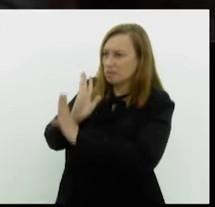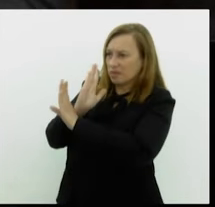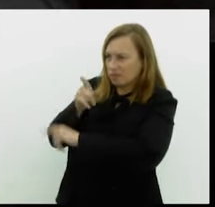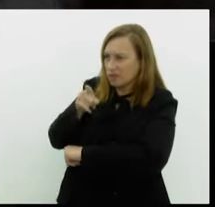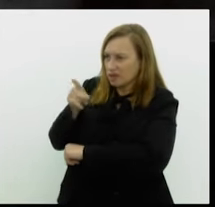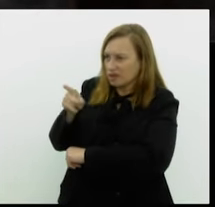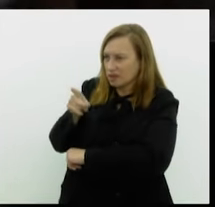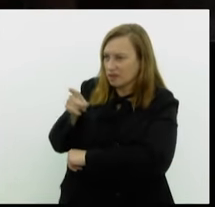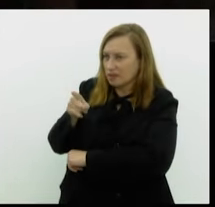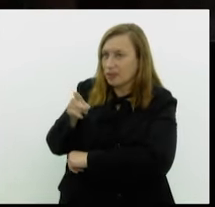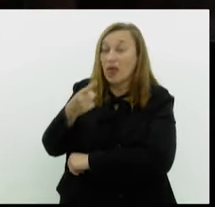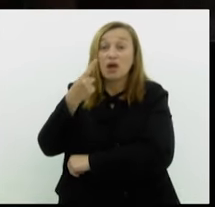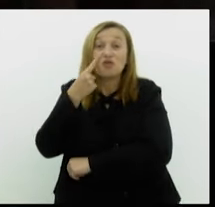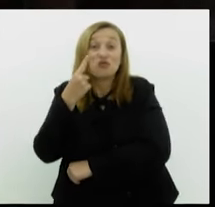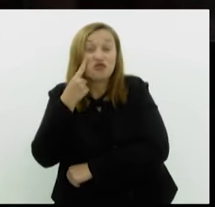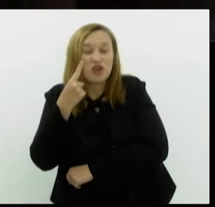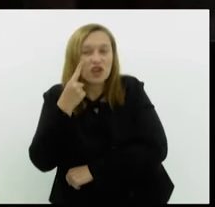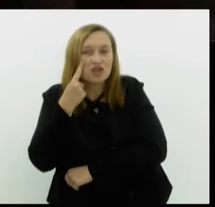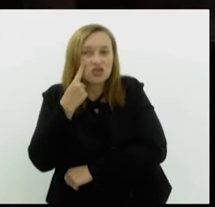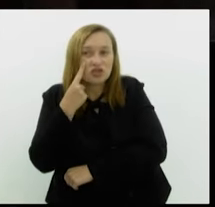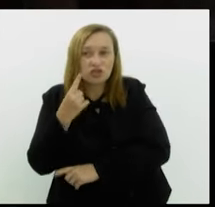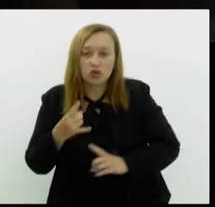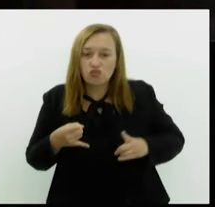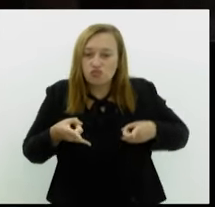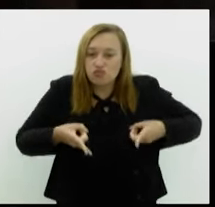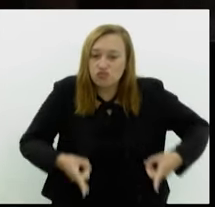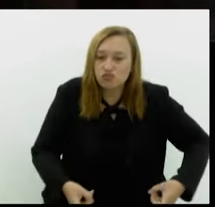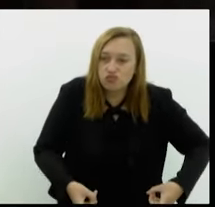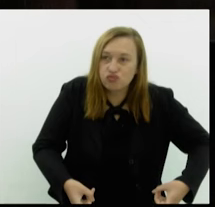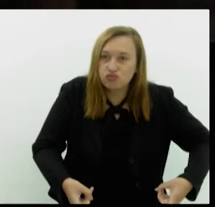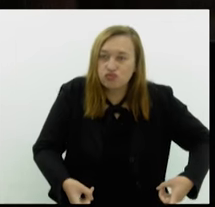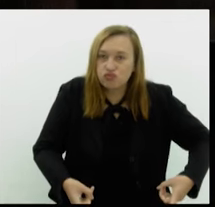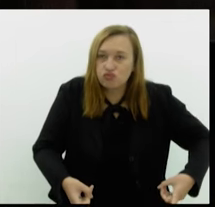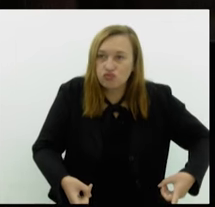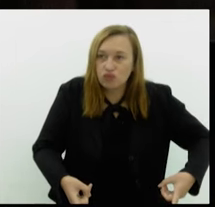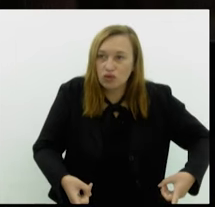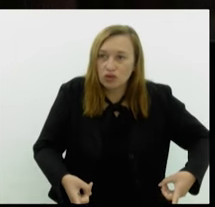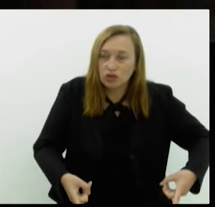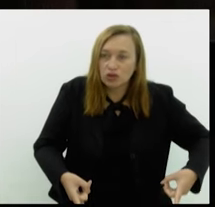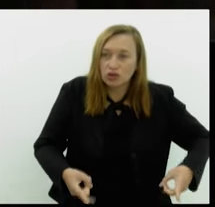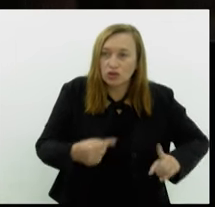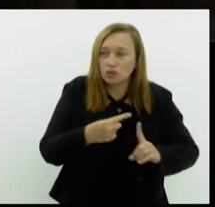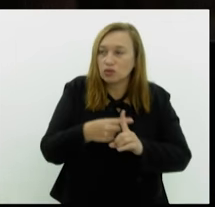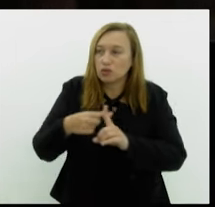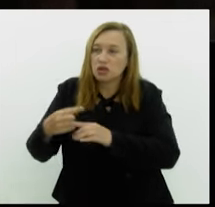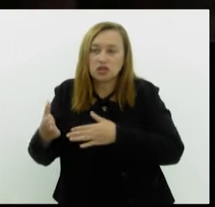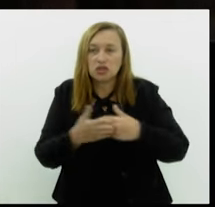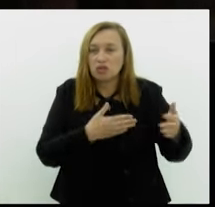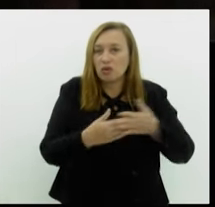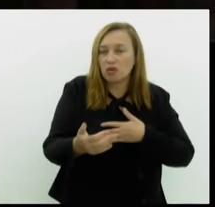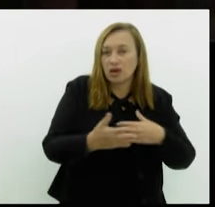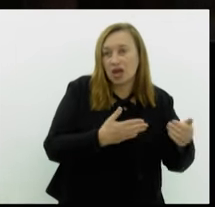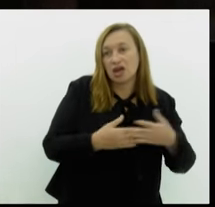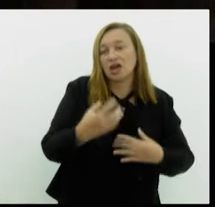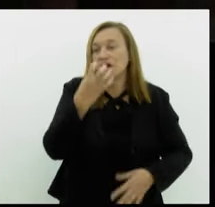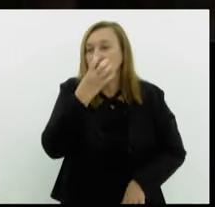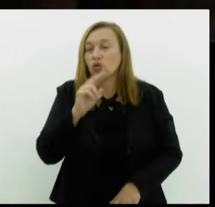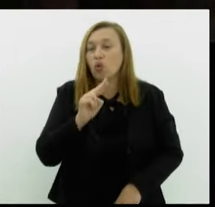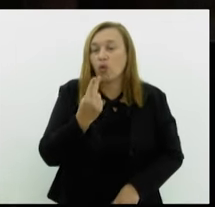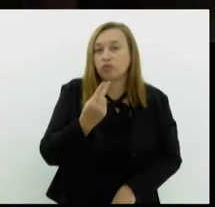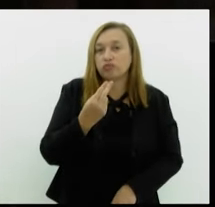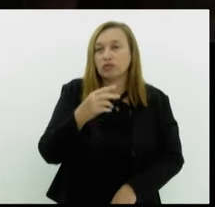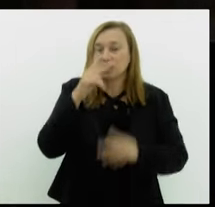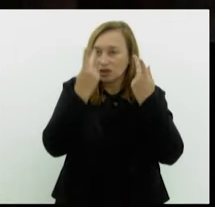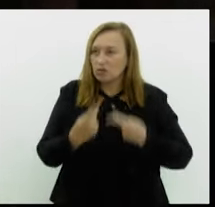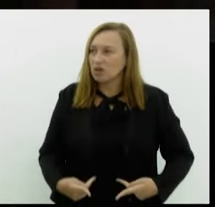Olha, uma alça de caixão, pode ser de cachorro ou de ser humano. Porque isso dá voto, vocês sabiam que dá